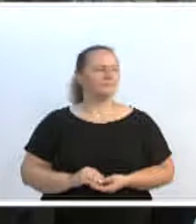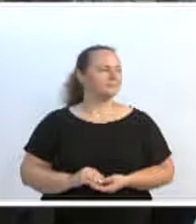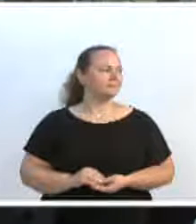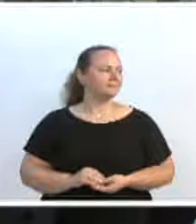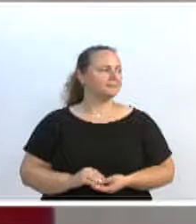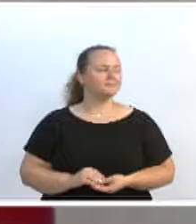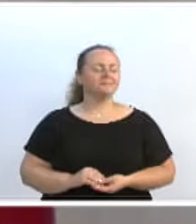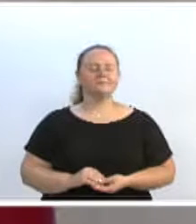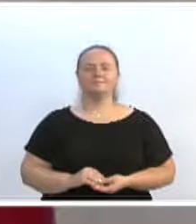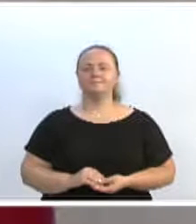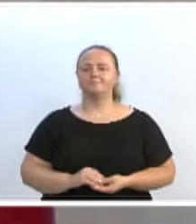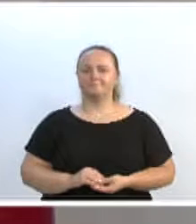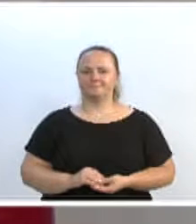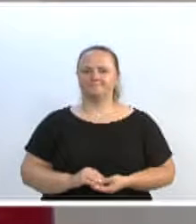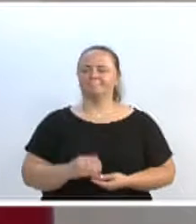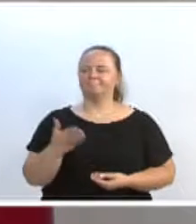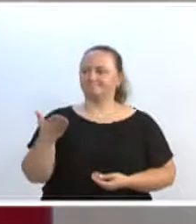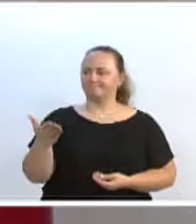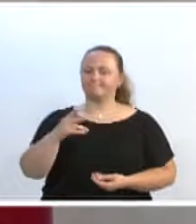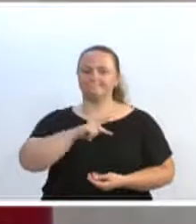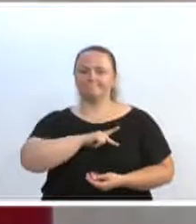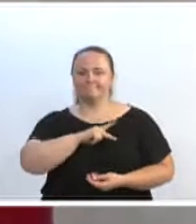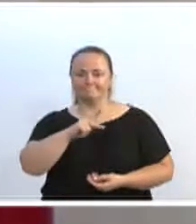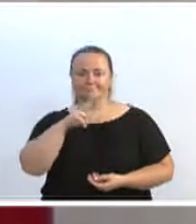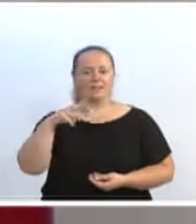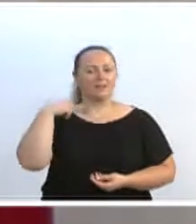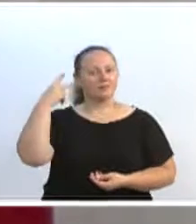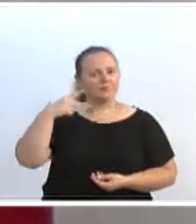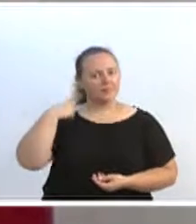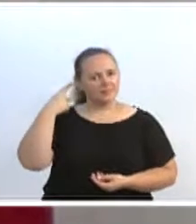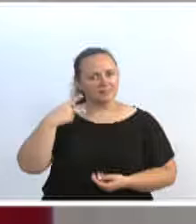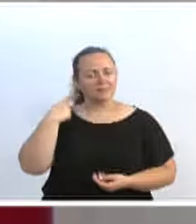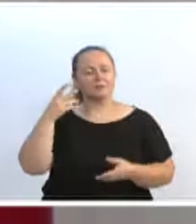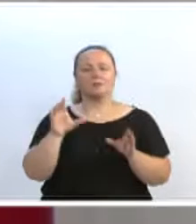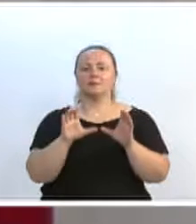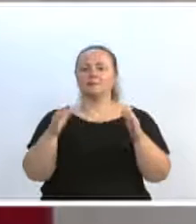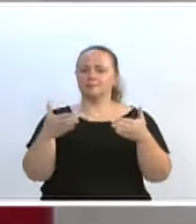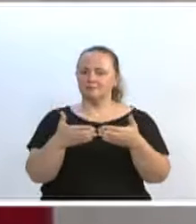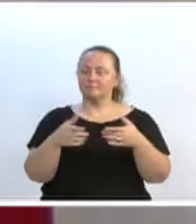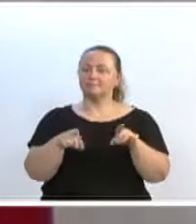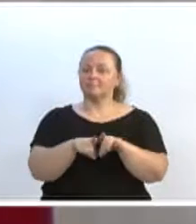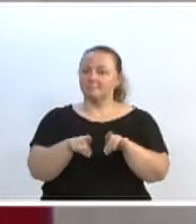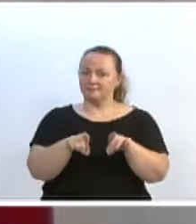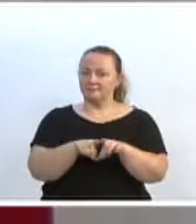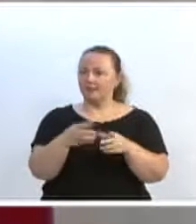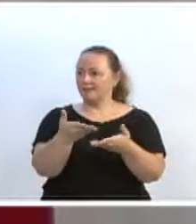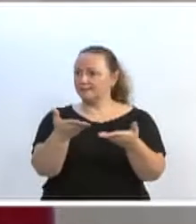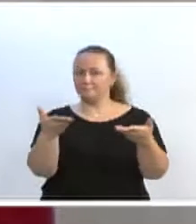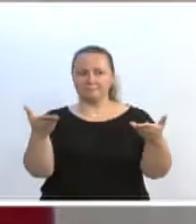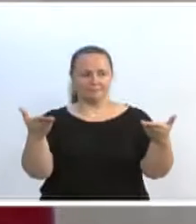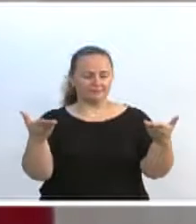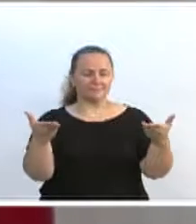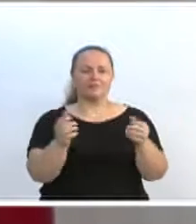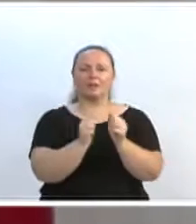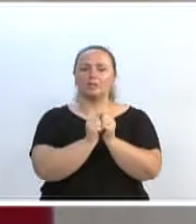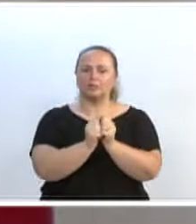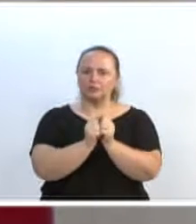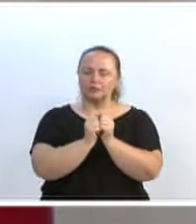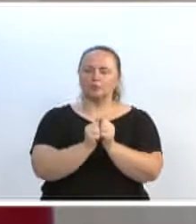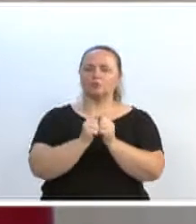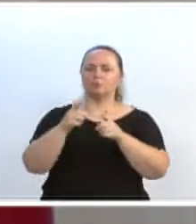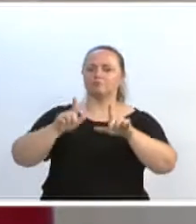Senhor presidente, senhores vereadores, comunidades acompanham também nesse plenário, nos acompanham através da